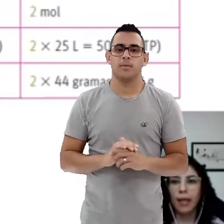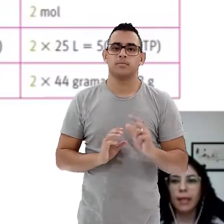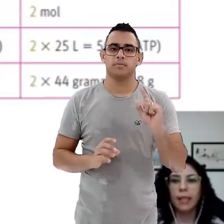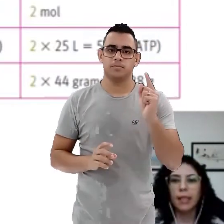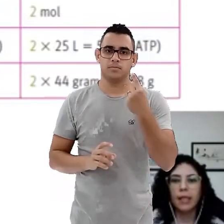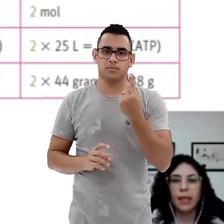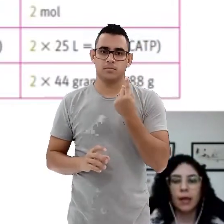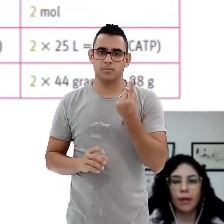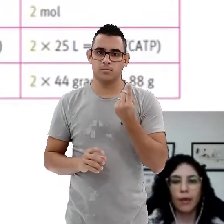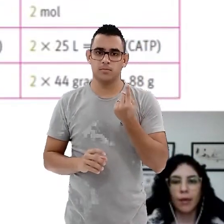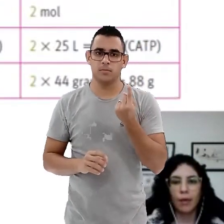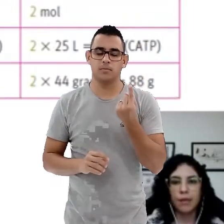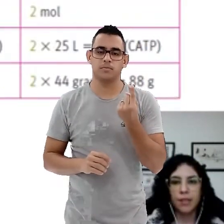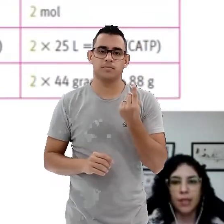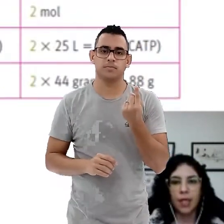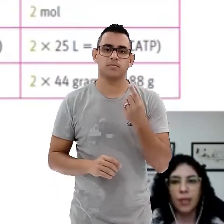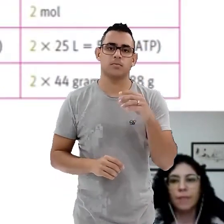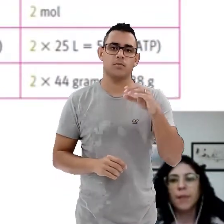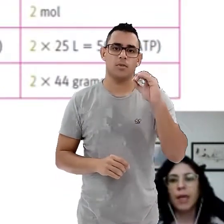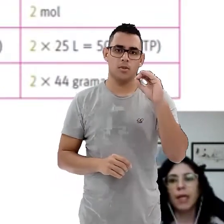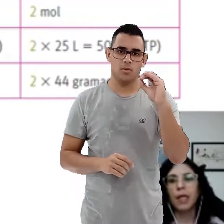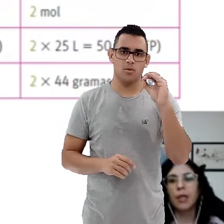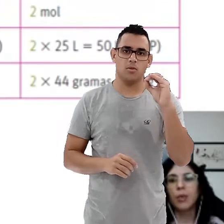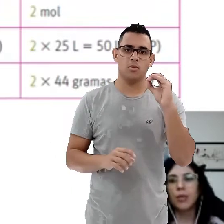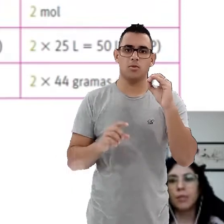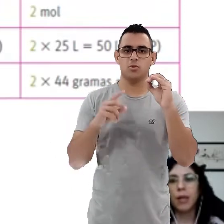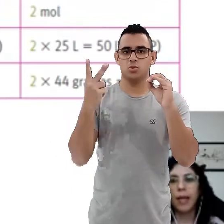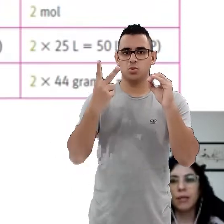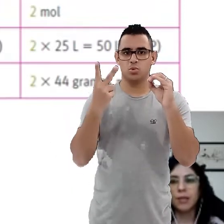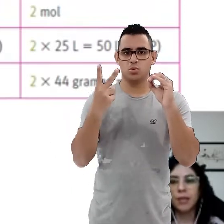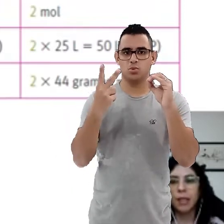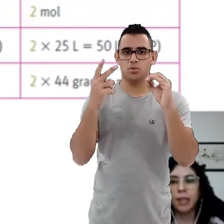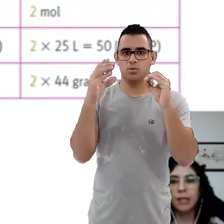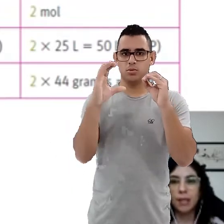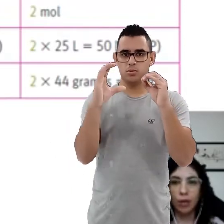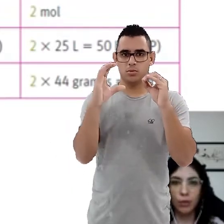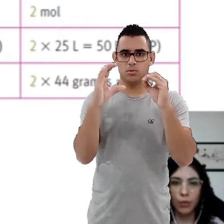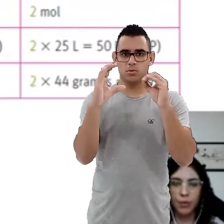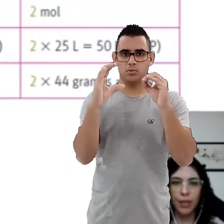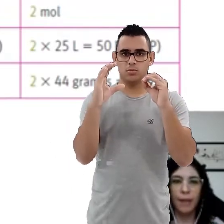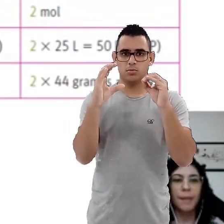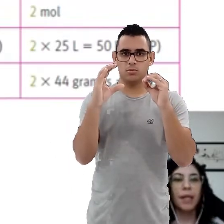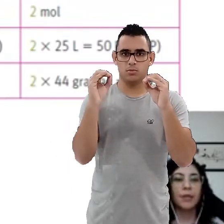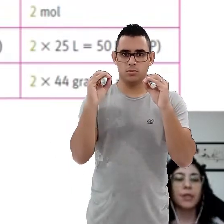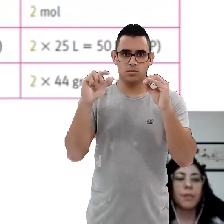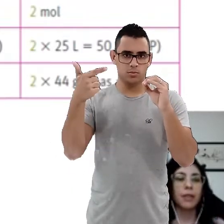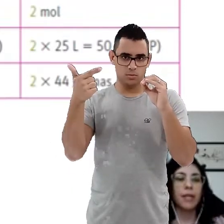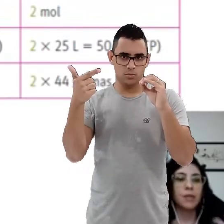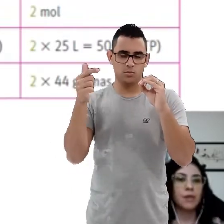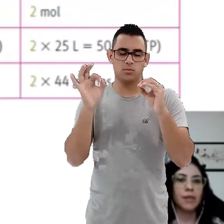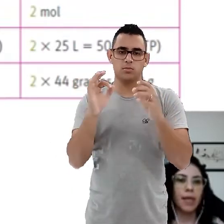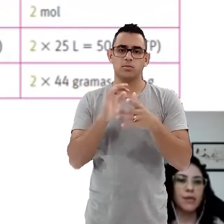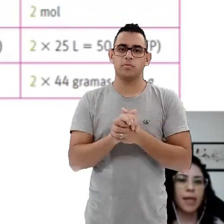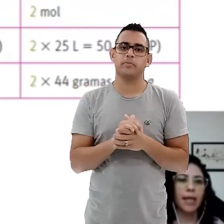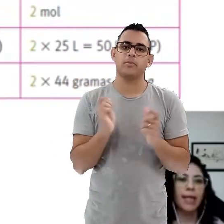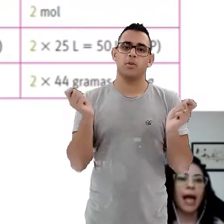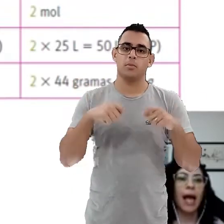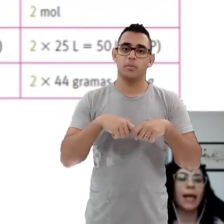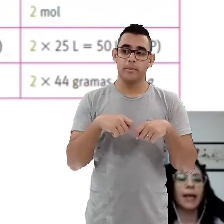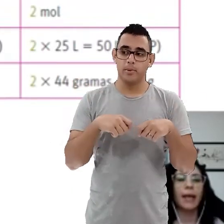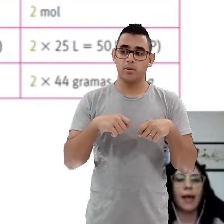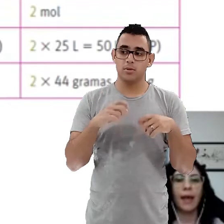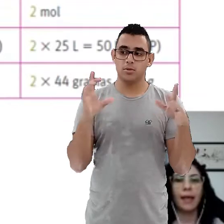molécula aqui de oxigênio e duas moléculas de CO2, tá? Então, a gente pode associar isso